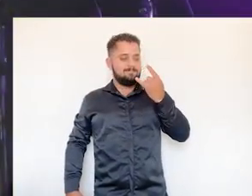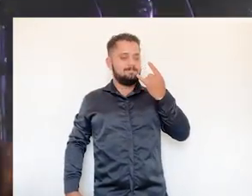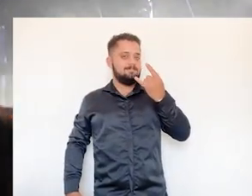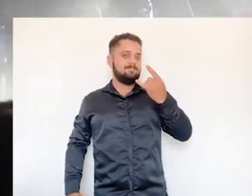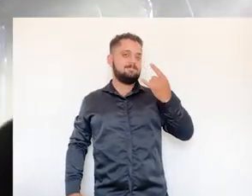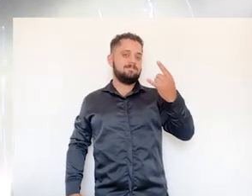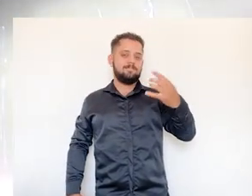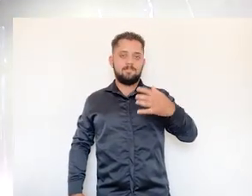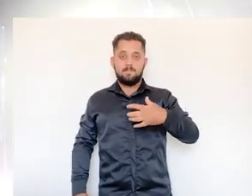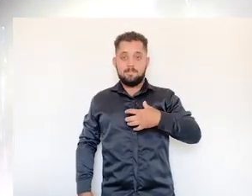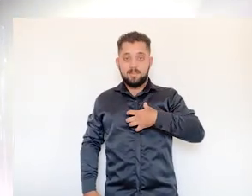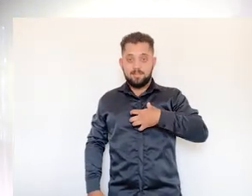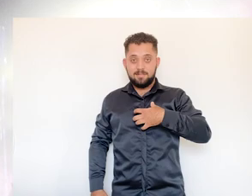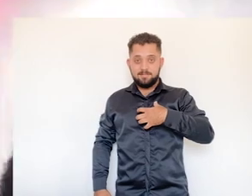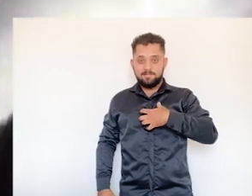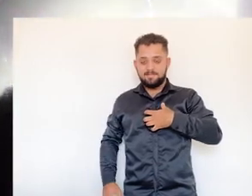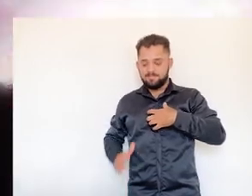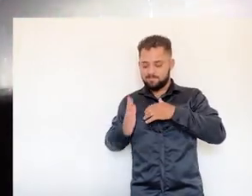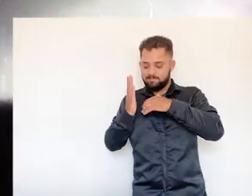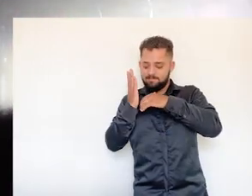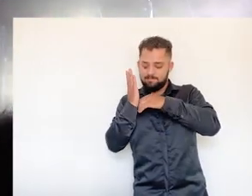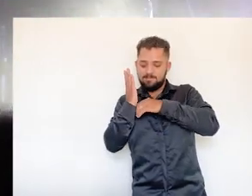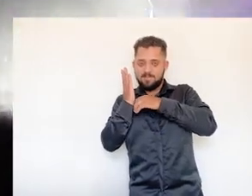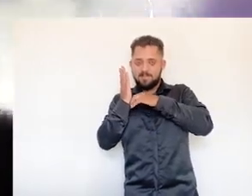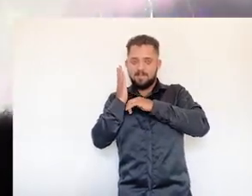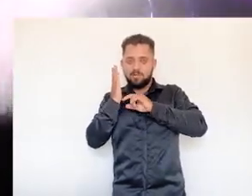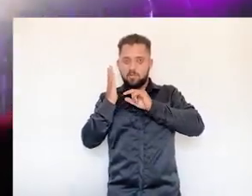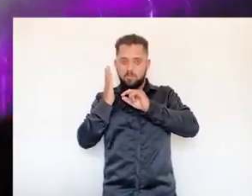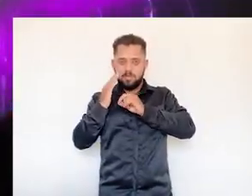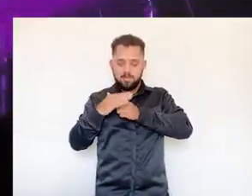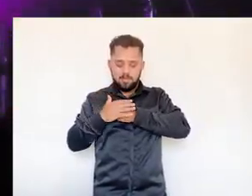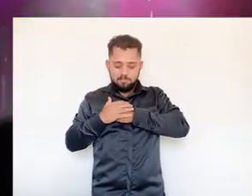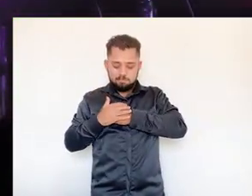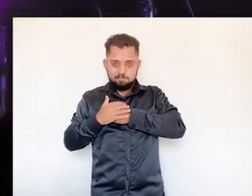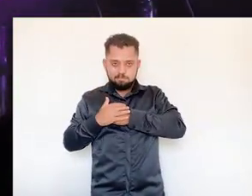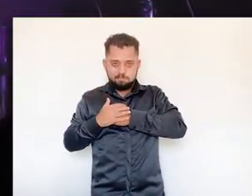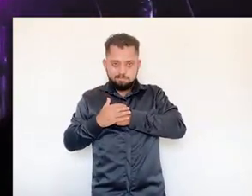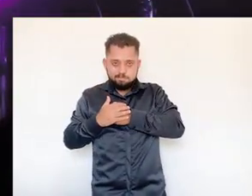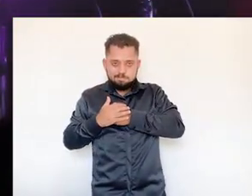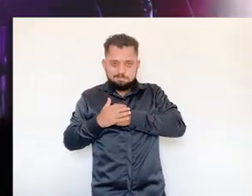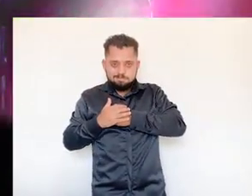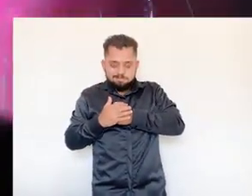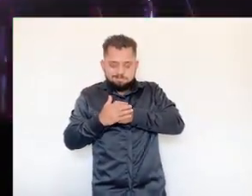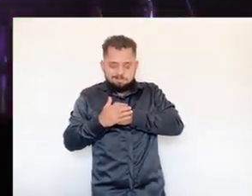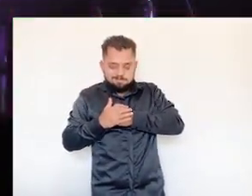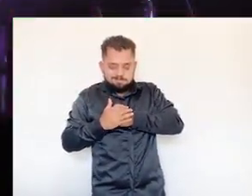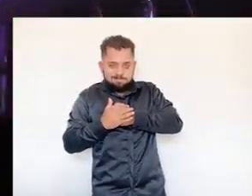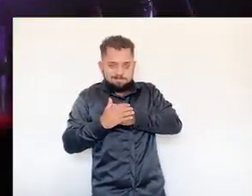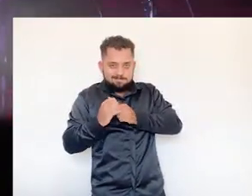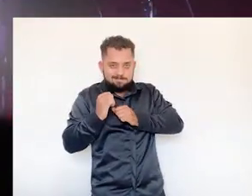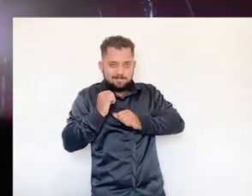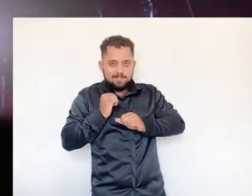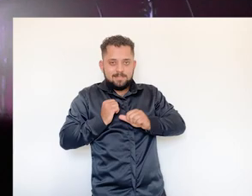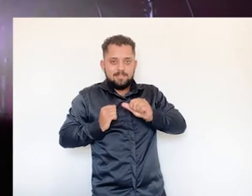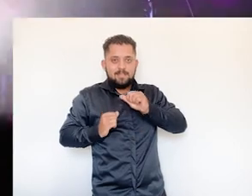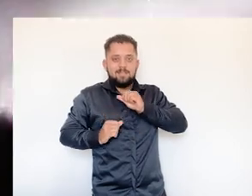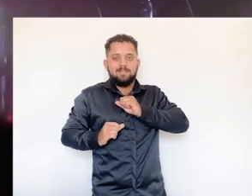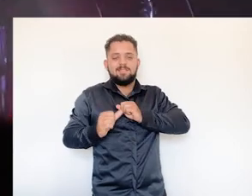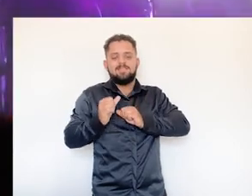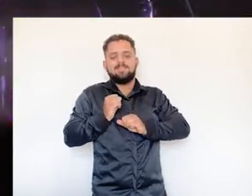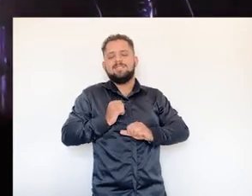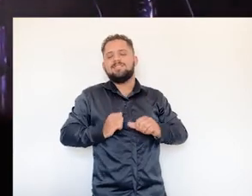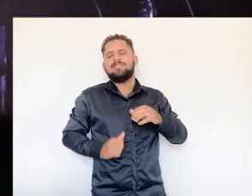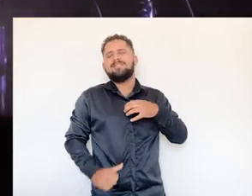O meu segredo é um coração pulsante, sente demais e